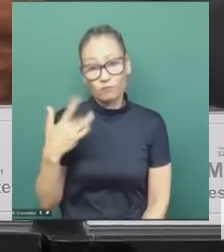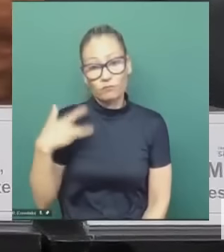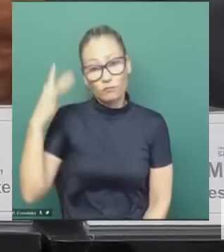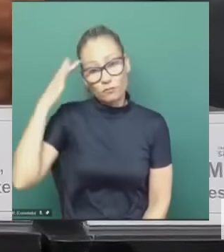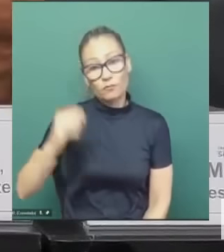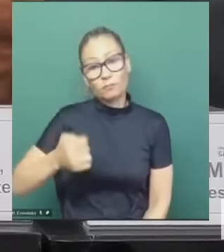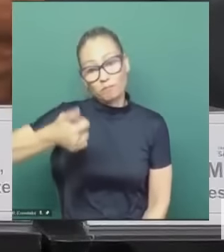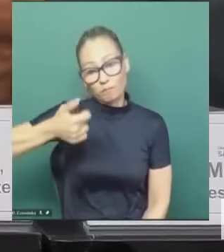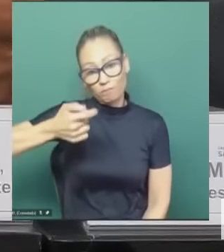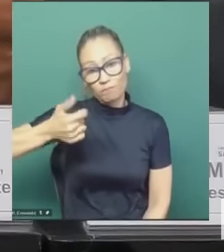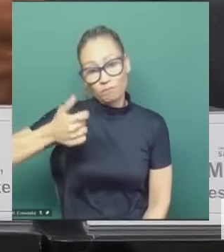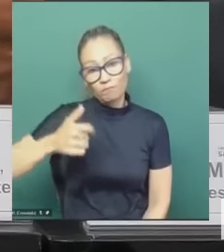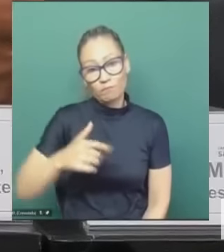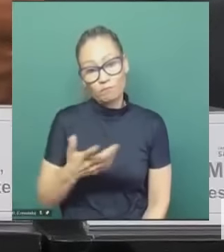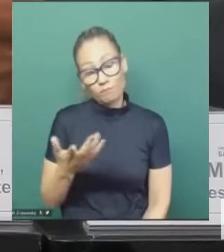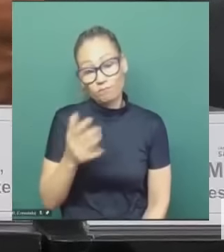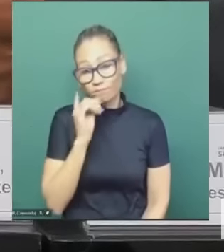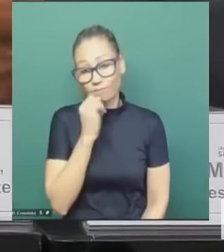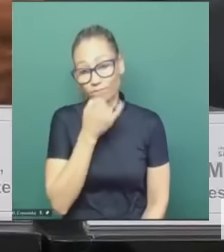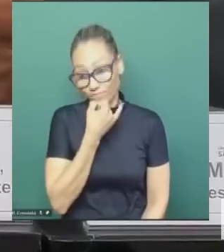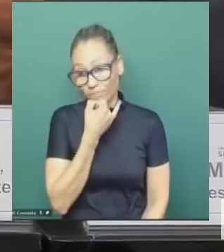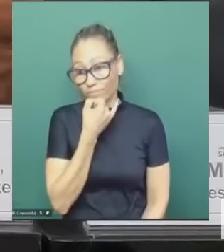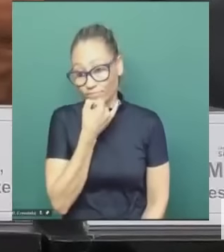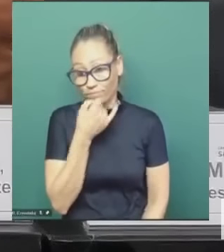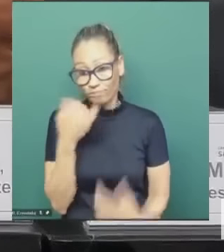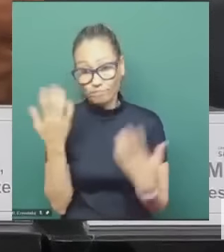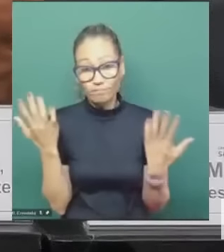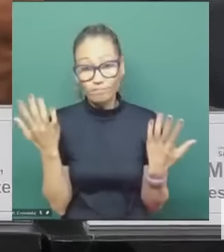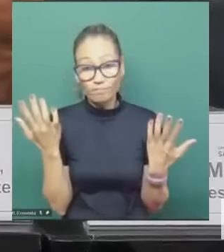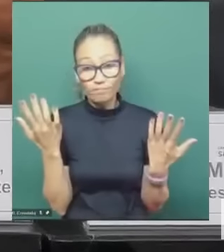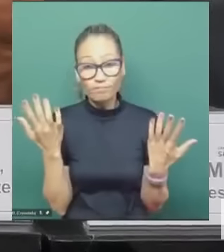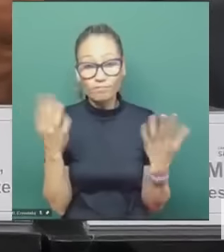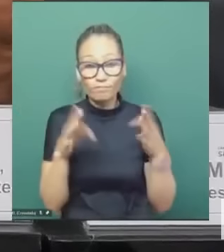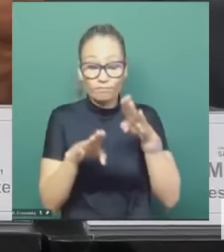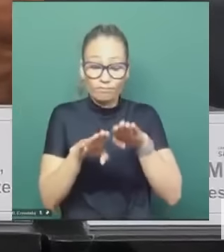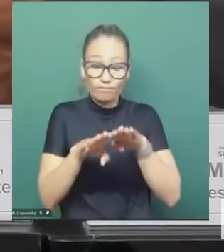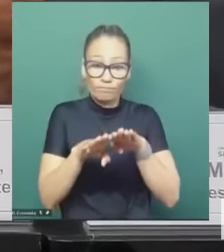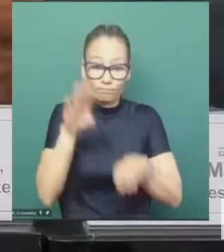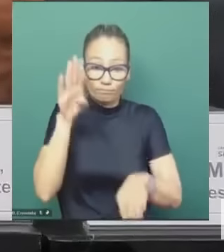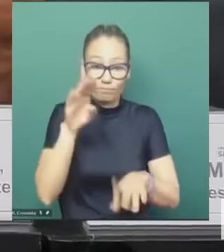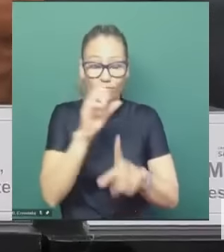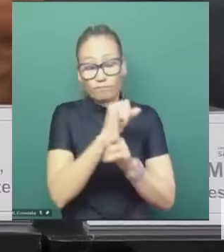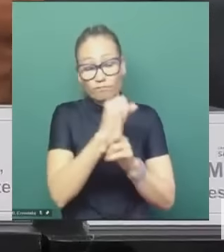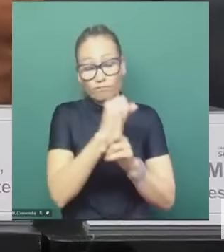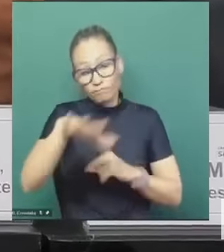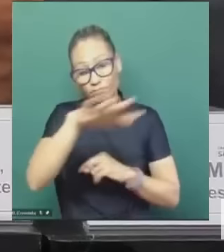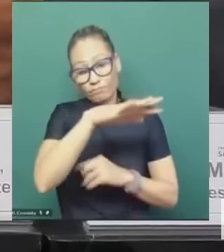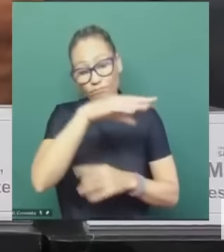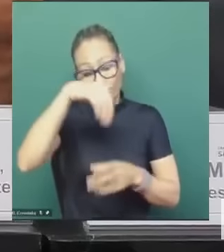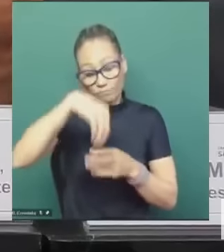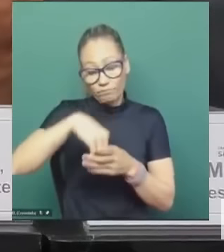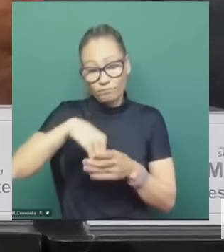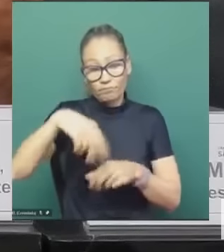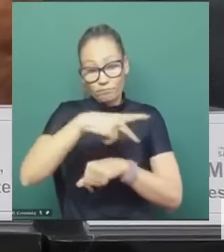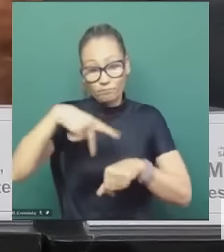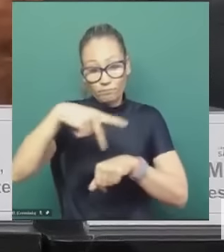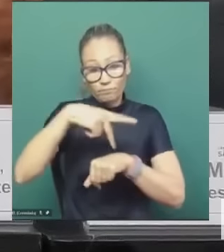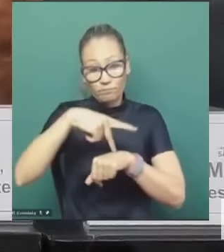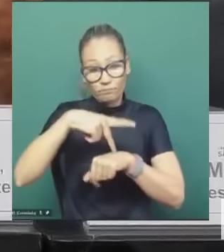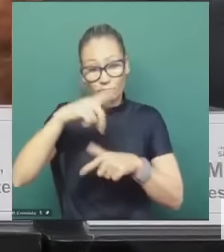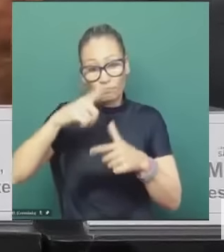infelizmente, são questões da desigualdade social que nós temos no país, que naturalmente não é um problema que vai ser